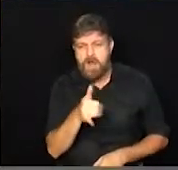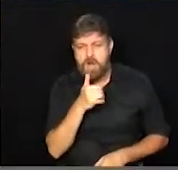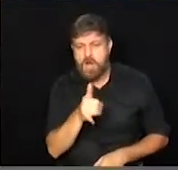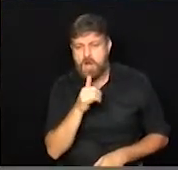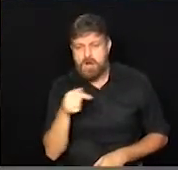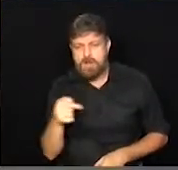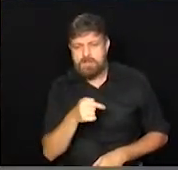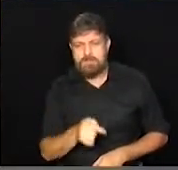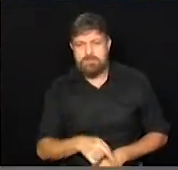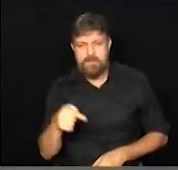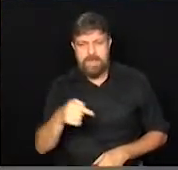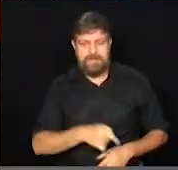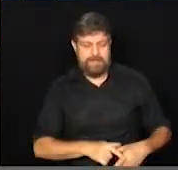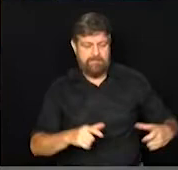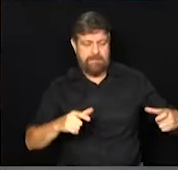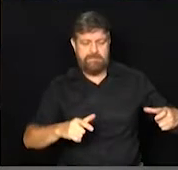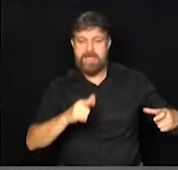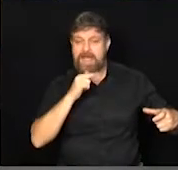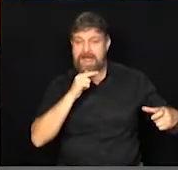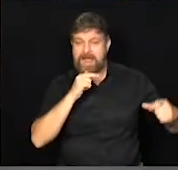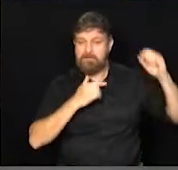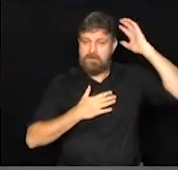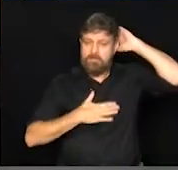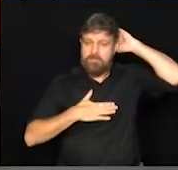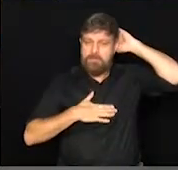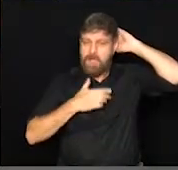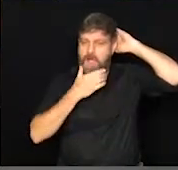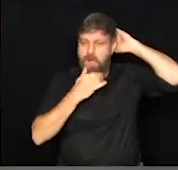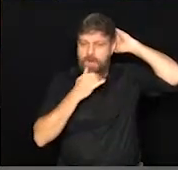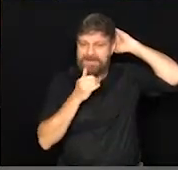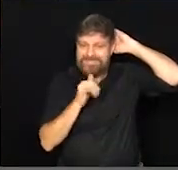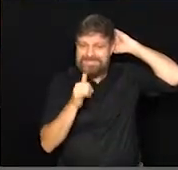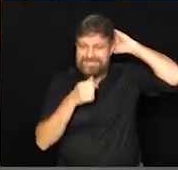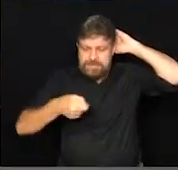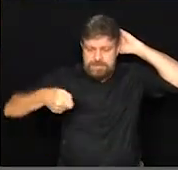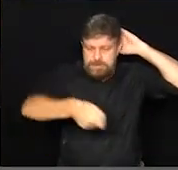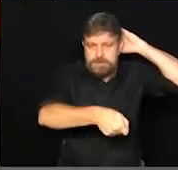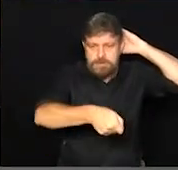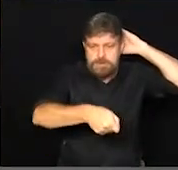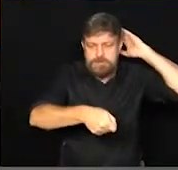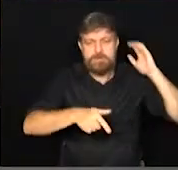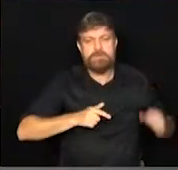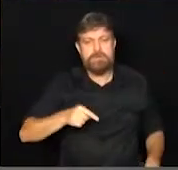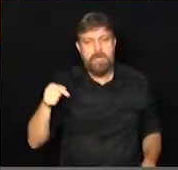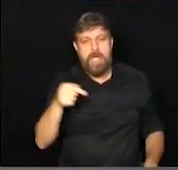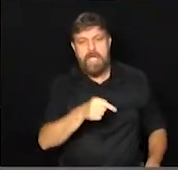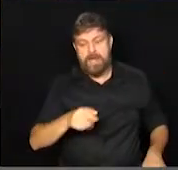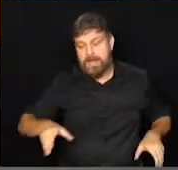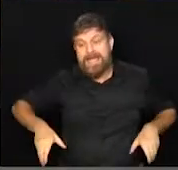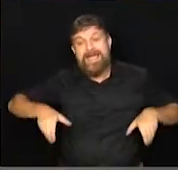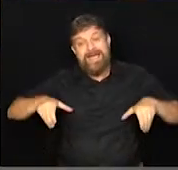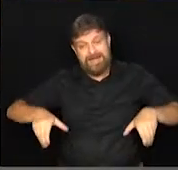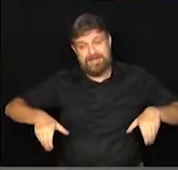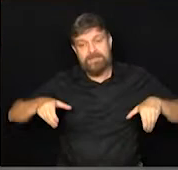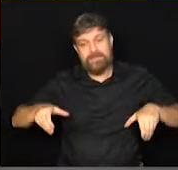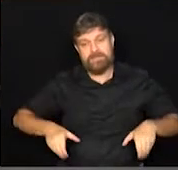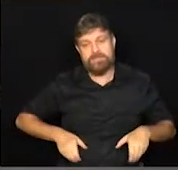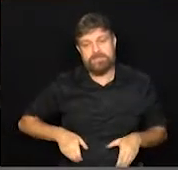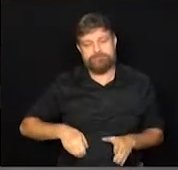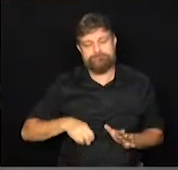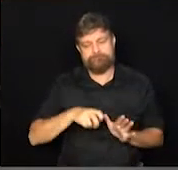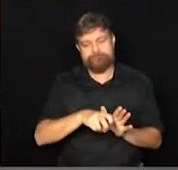de uma banheira. A Maria da Penha ficou paraplégica em consequência desse tipo de crime. E a Maria da